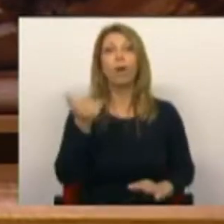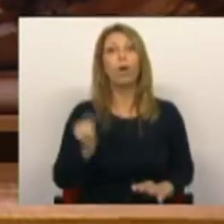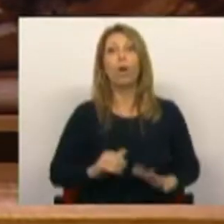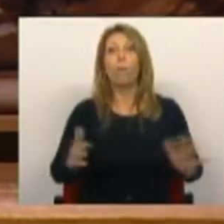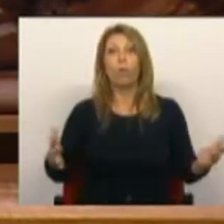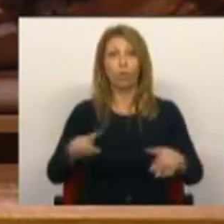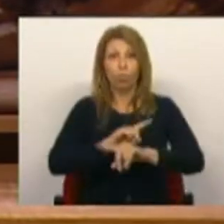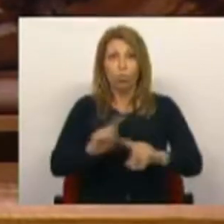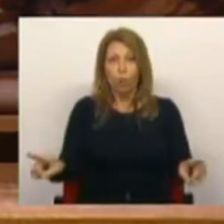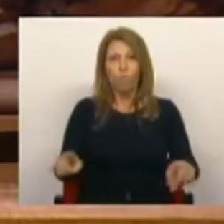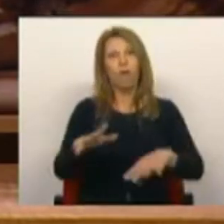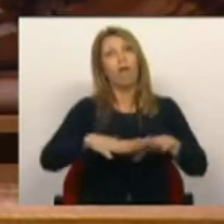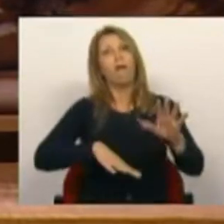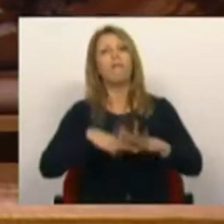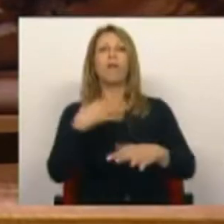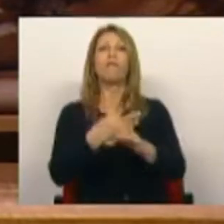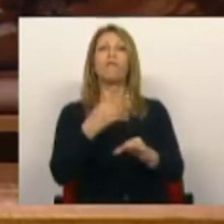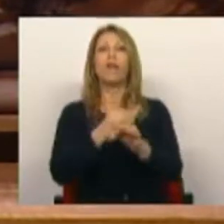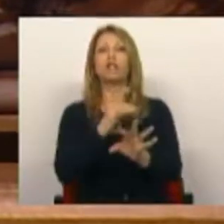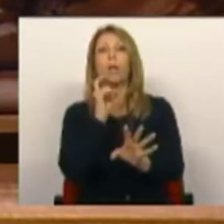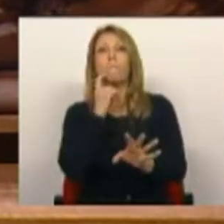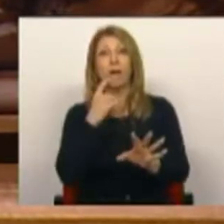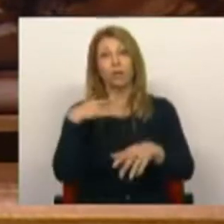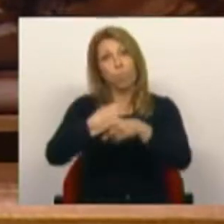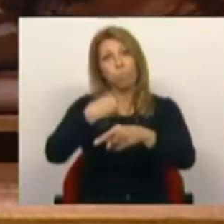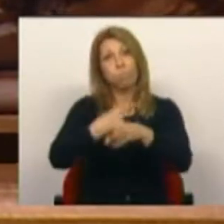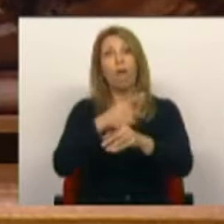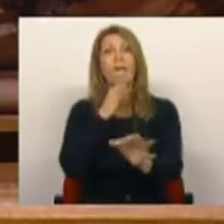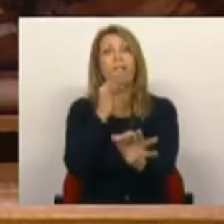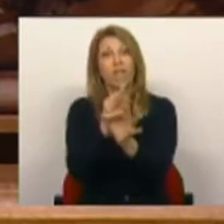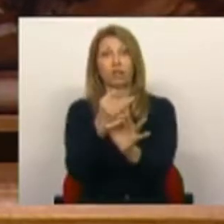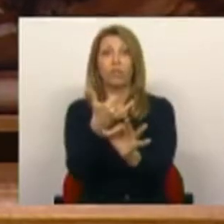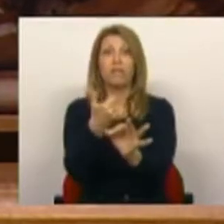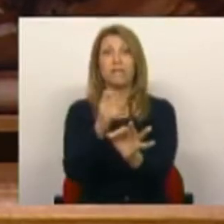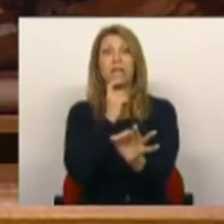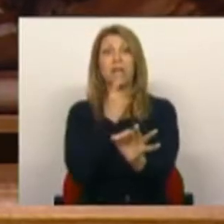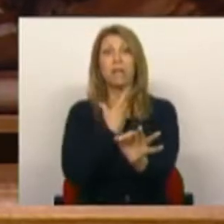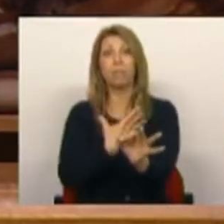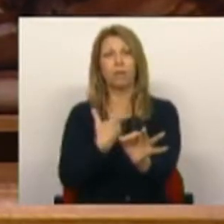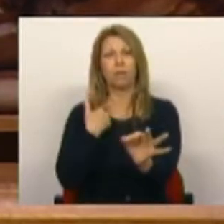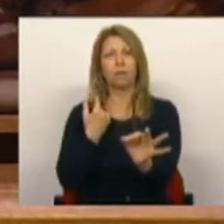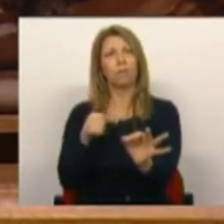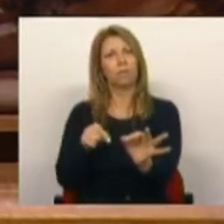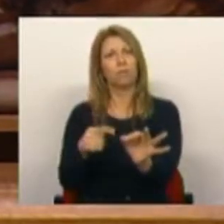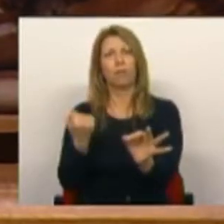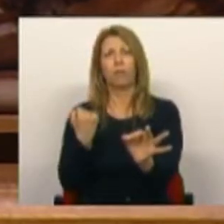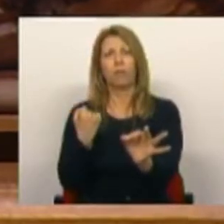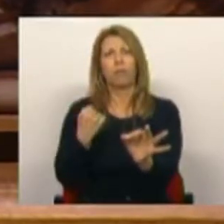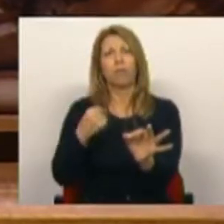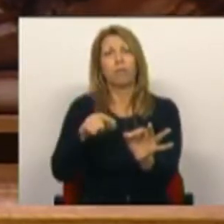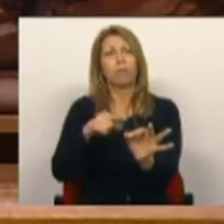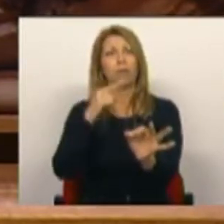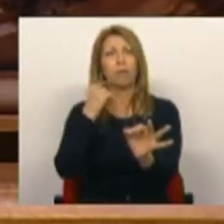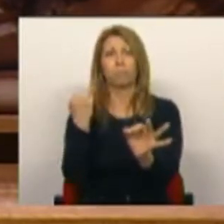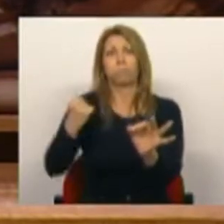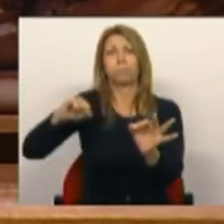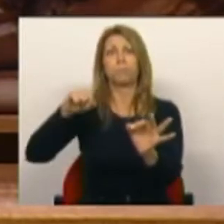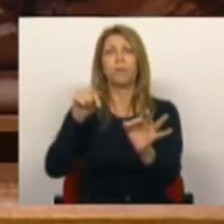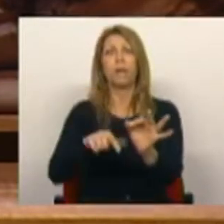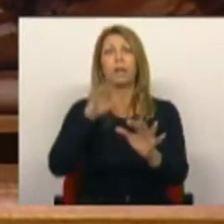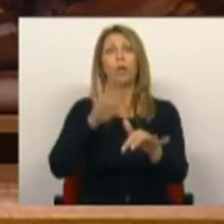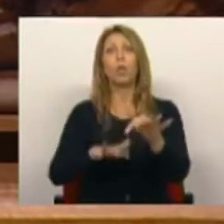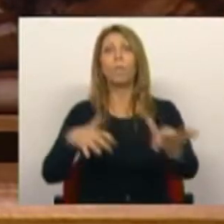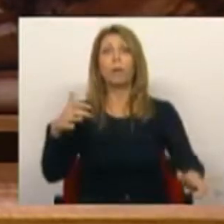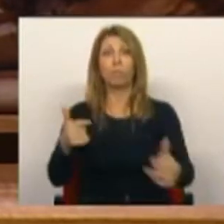proibir a celebração da Páscoa mantendo uma celebração do 25 de Abril que desrespeita no Parlamento tudo aquilo que são as normas que as